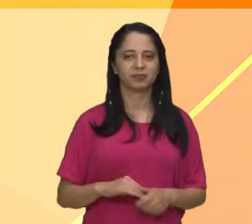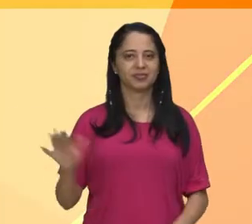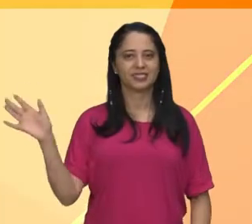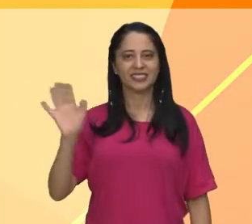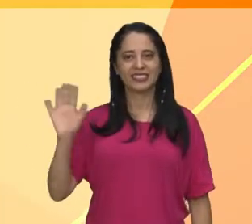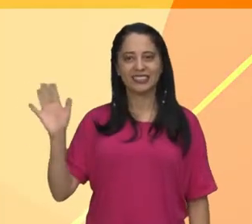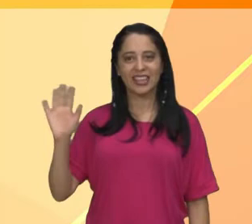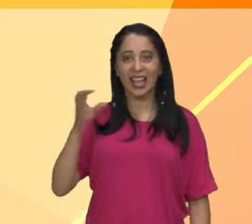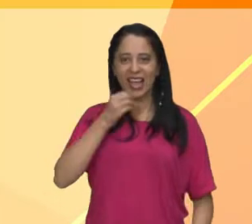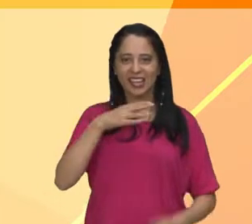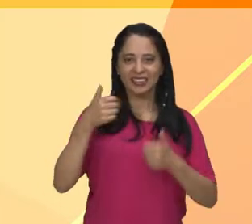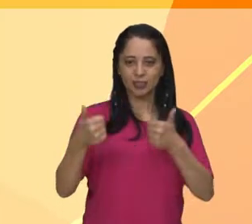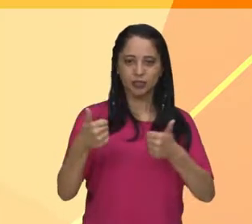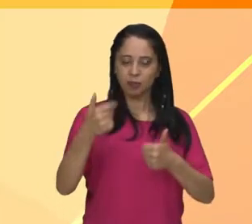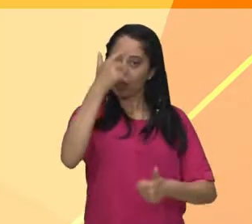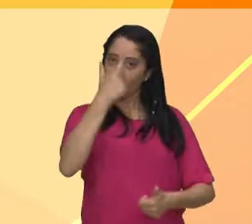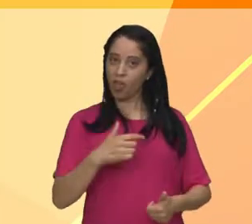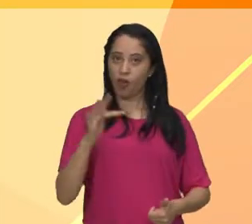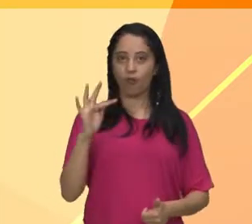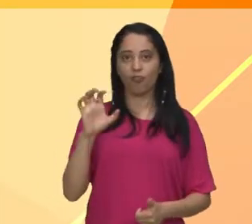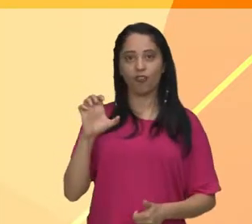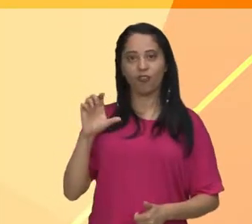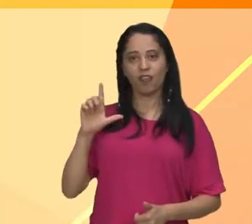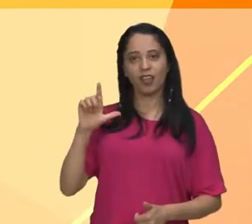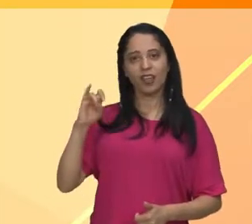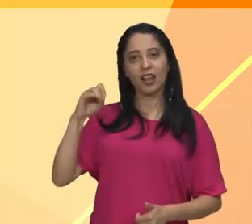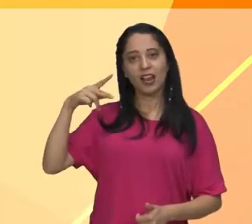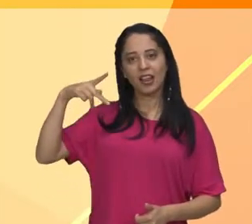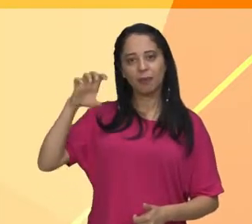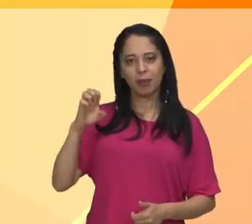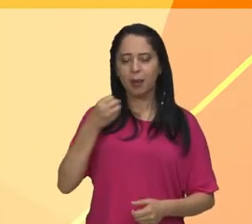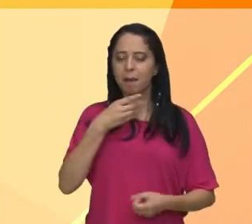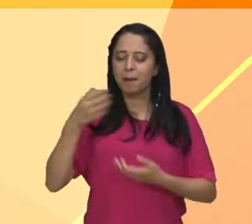Olá pessoal, tudo bom? Eu sou o Felipe. Sejam bem-vindos a